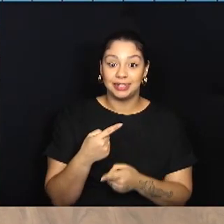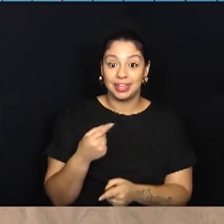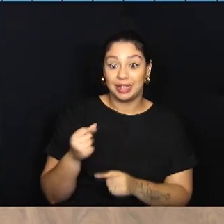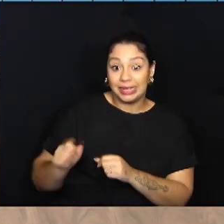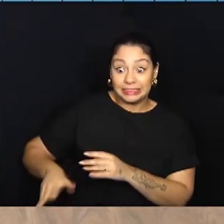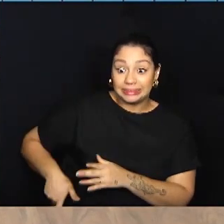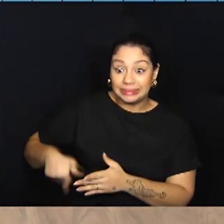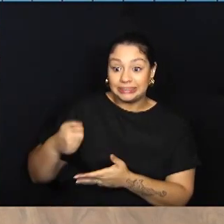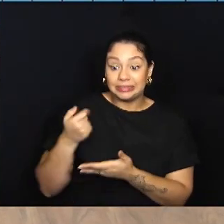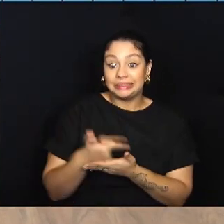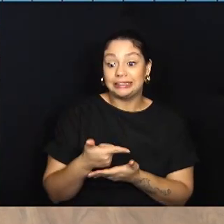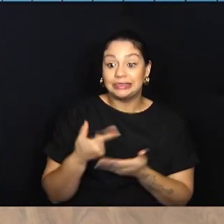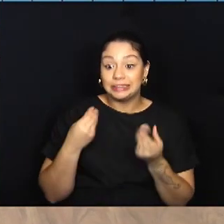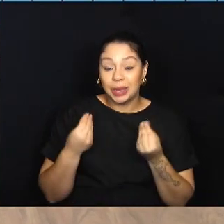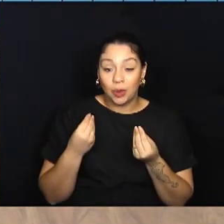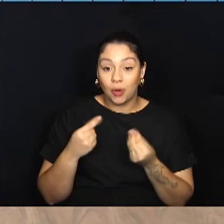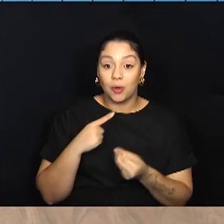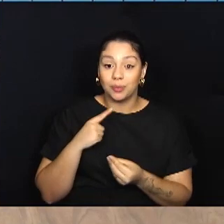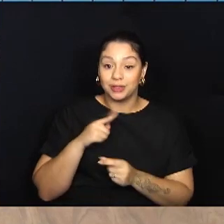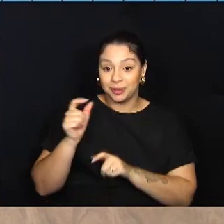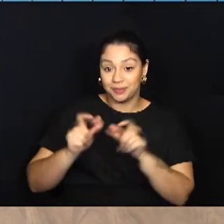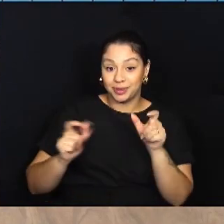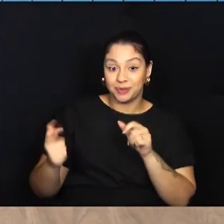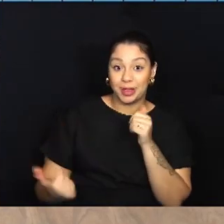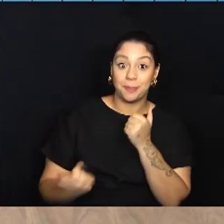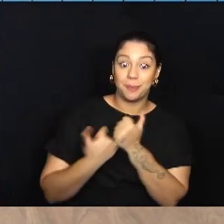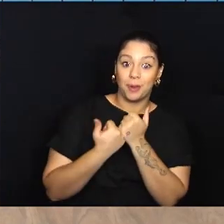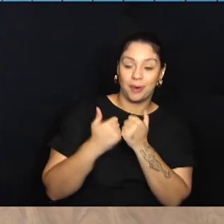de vocês, tem patrocinador?